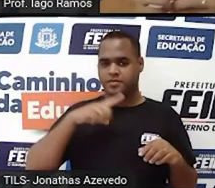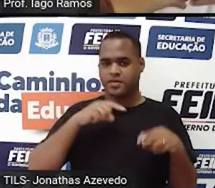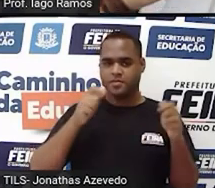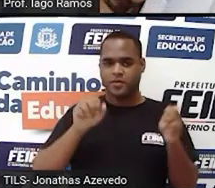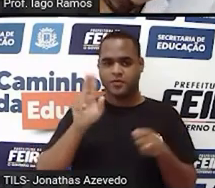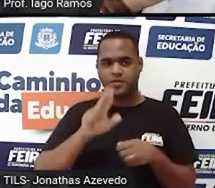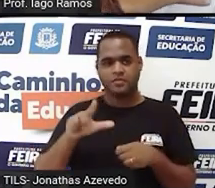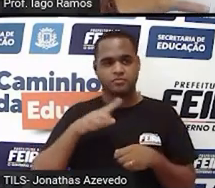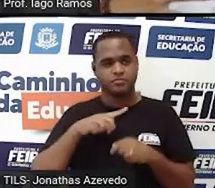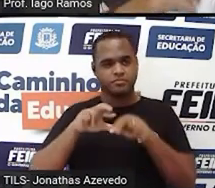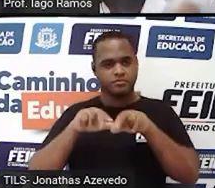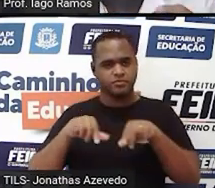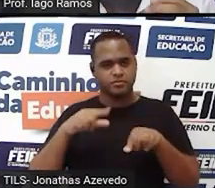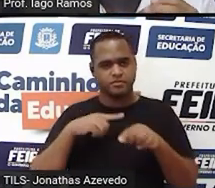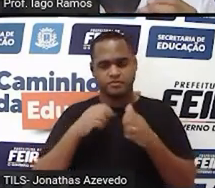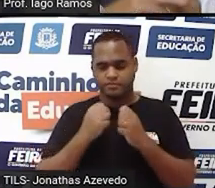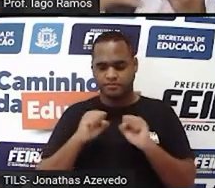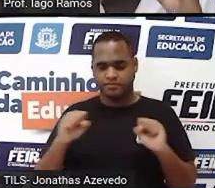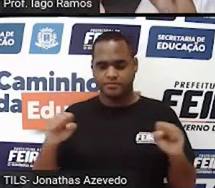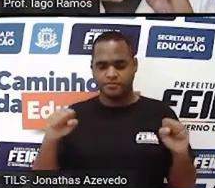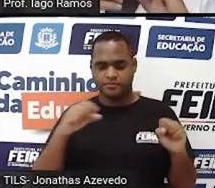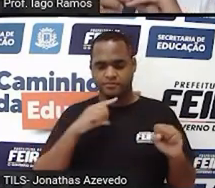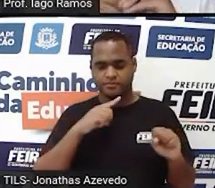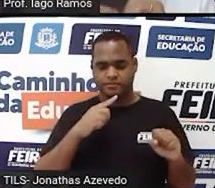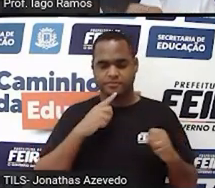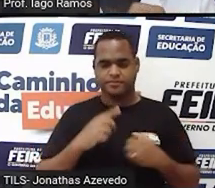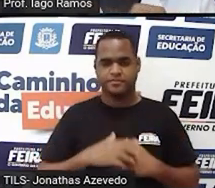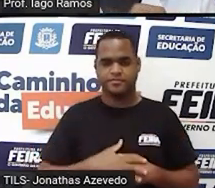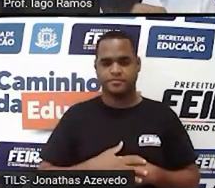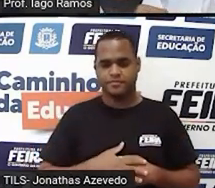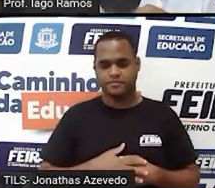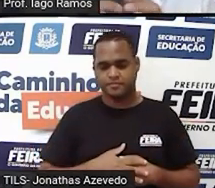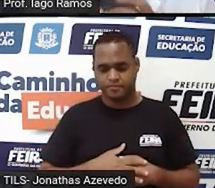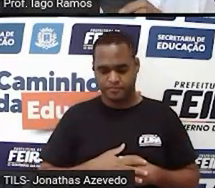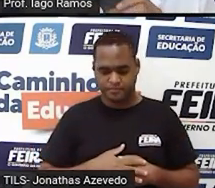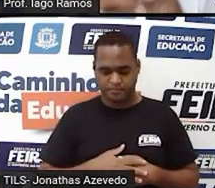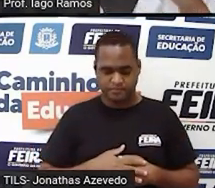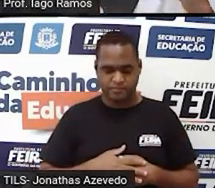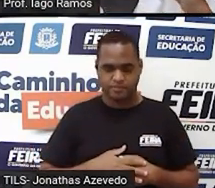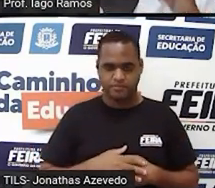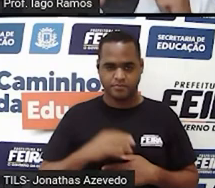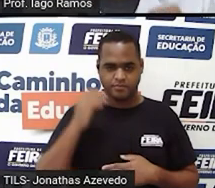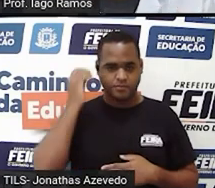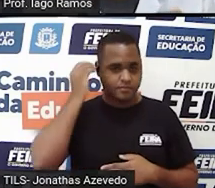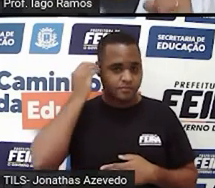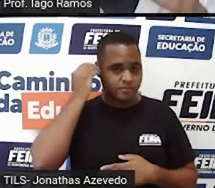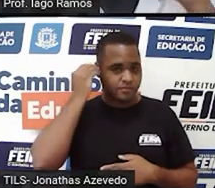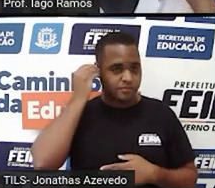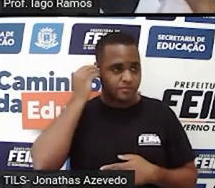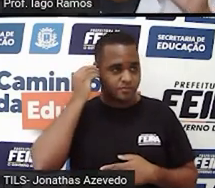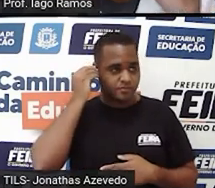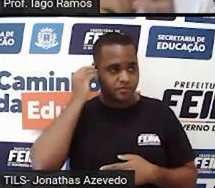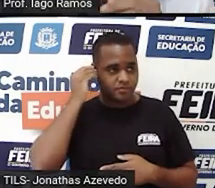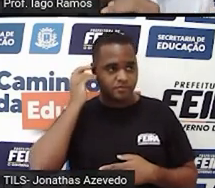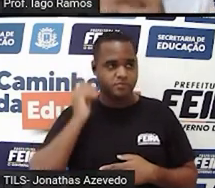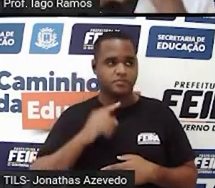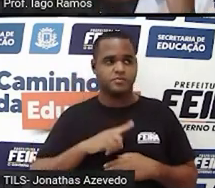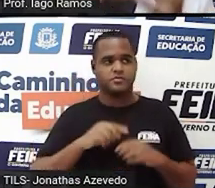unidades grandes e submúltiplos para quando você tiver unidades